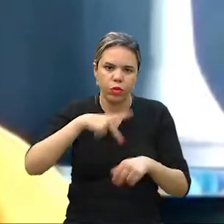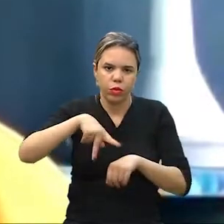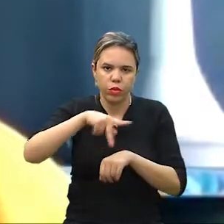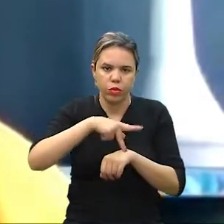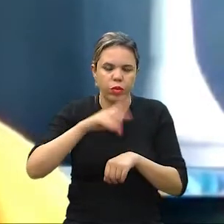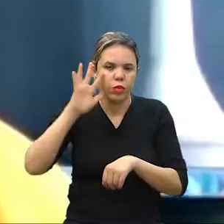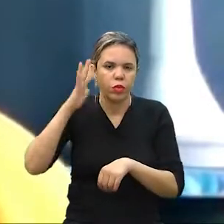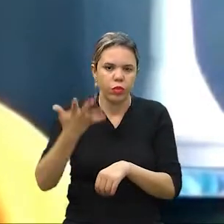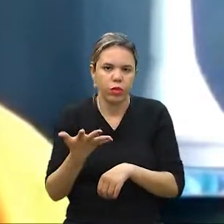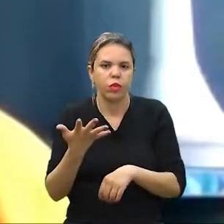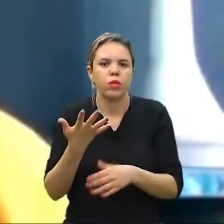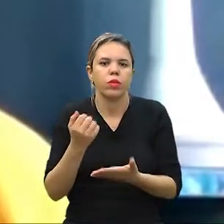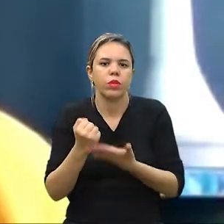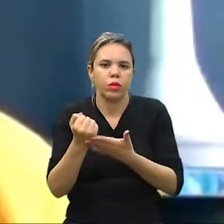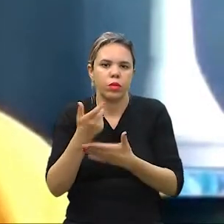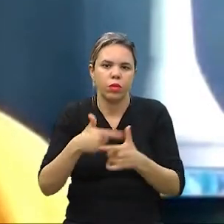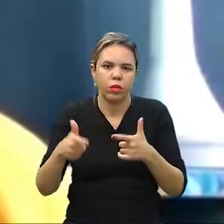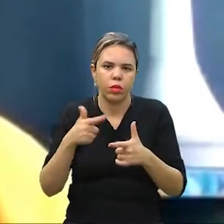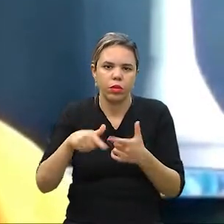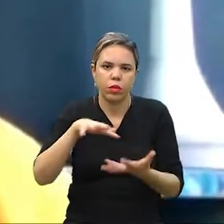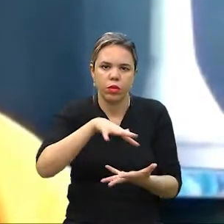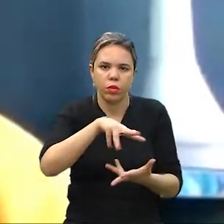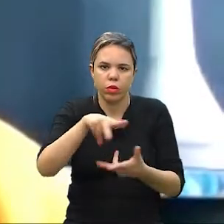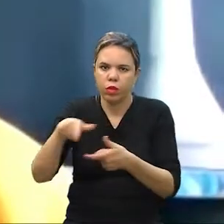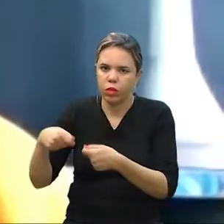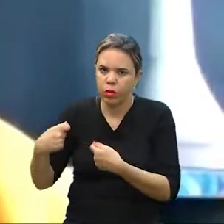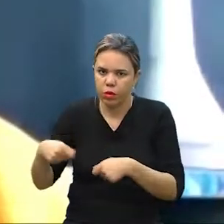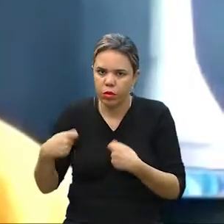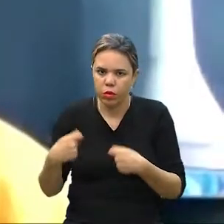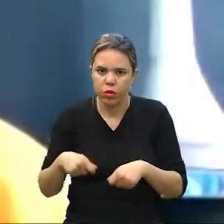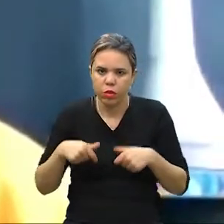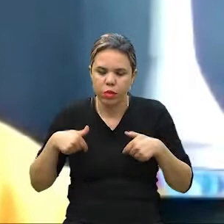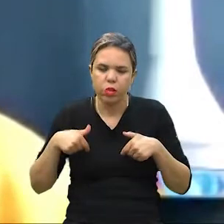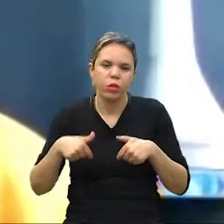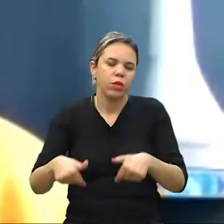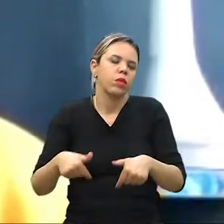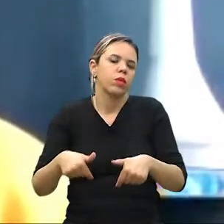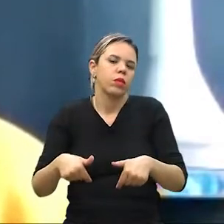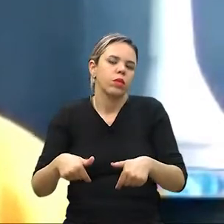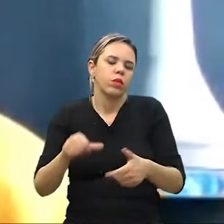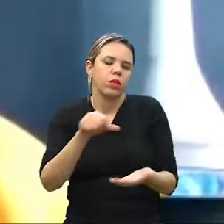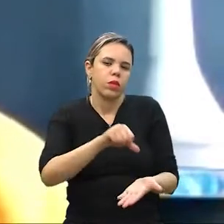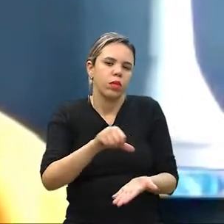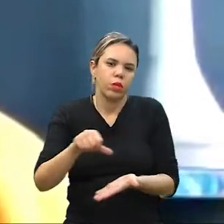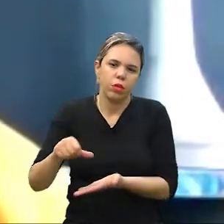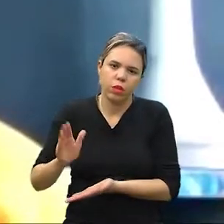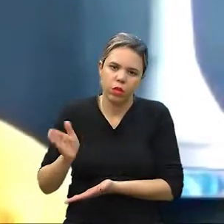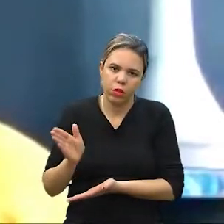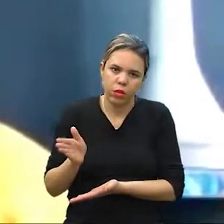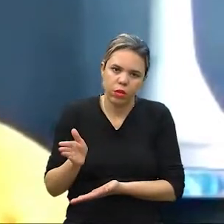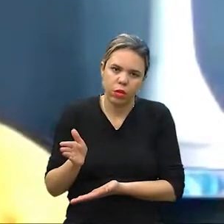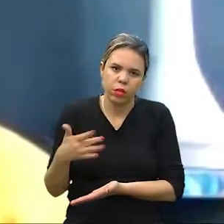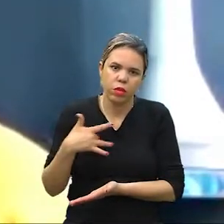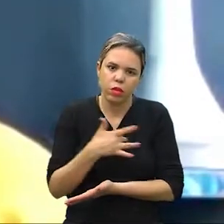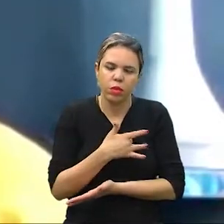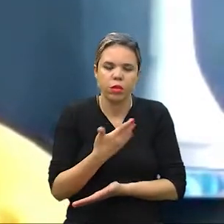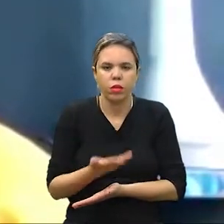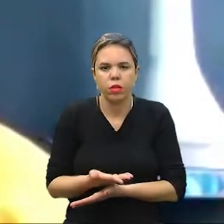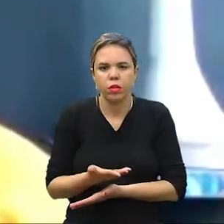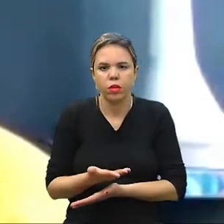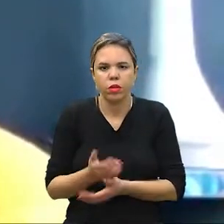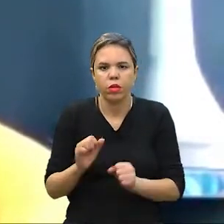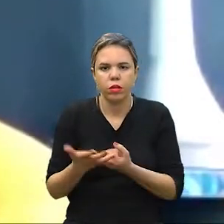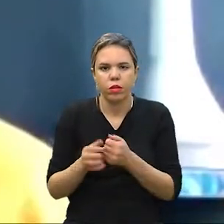encontrar soluções para um problema que é global, mas que precisa de uma atuação local. Já é assim com a saúde, né, no caso